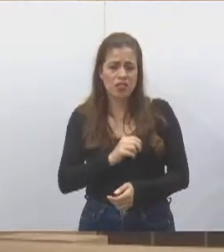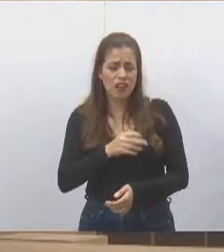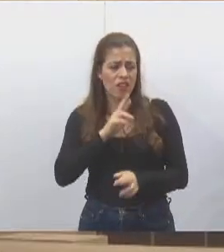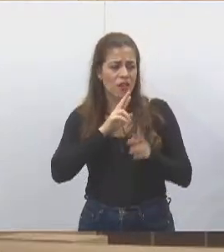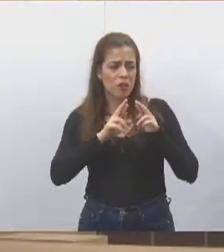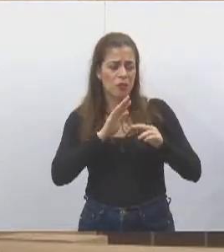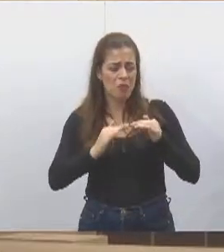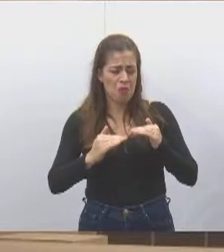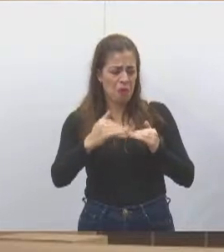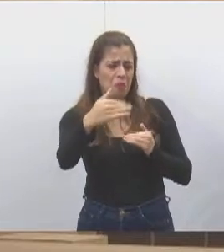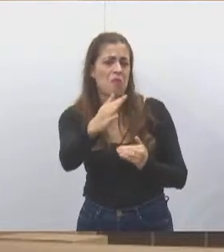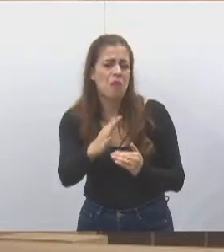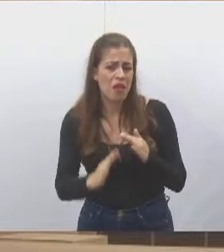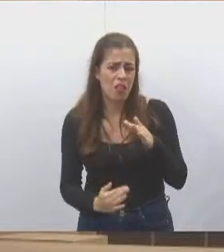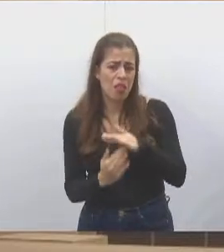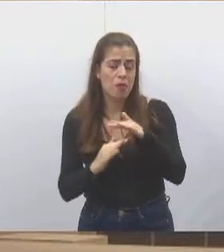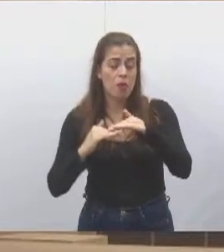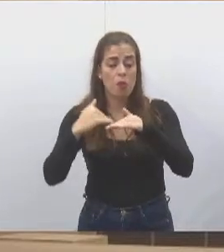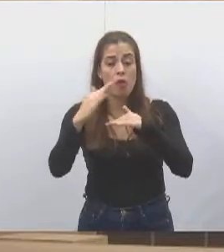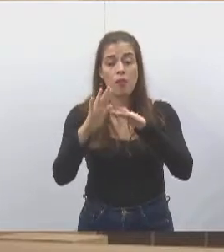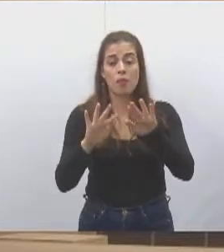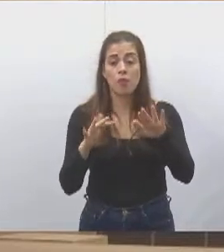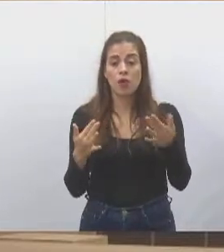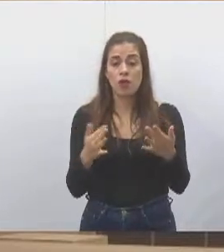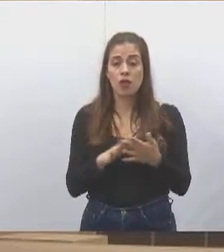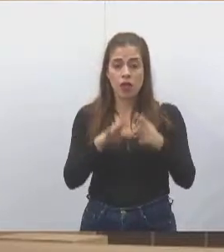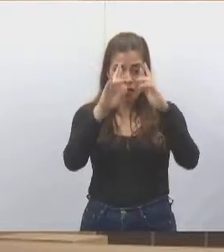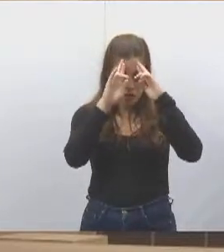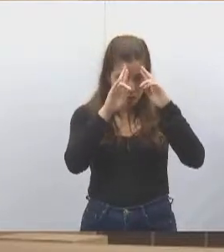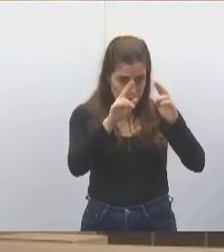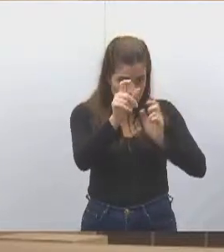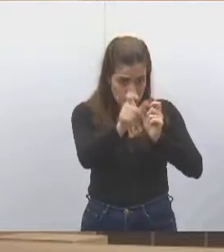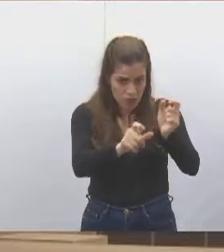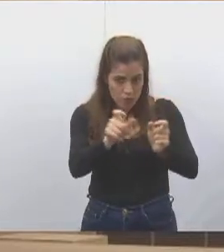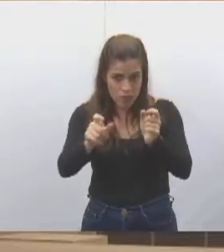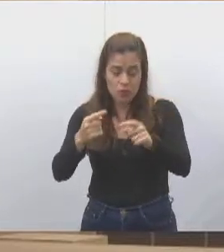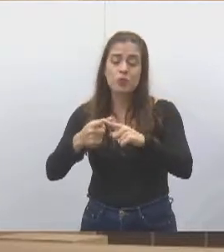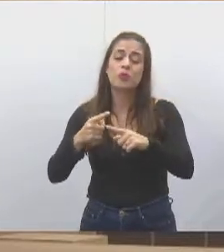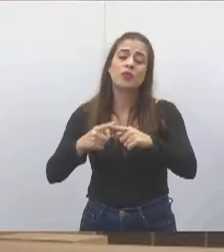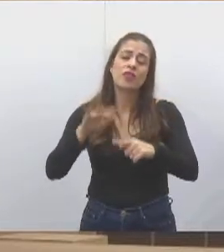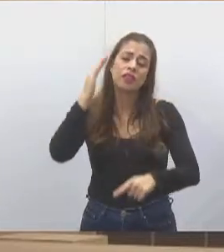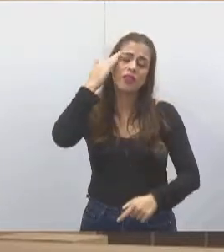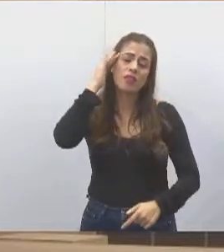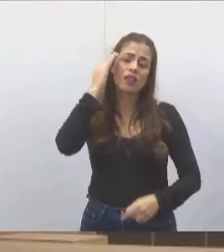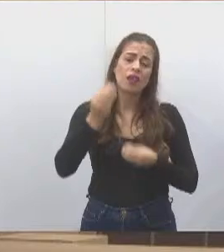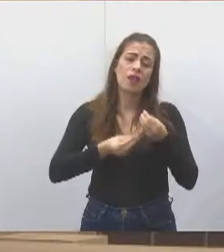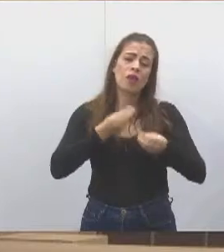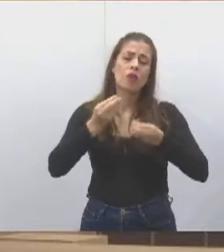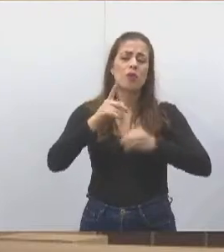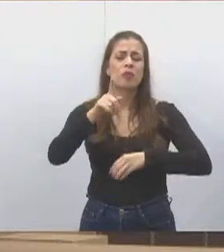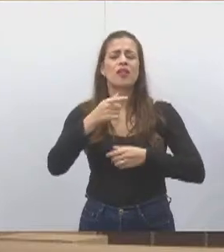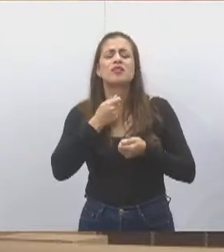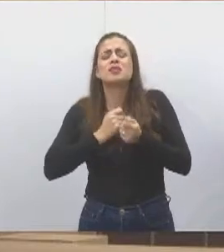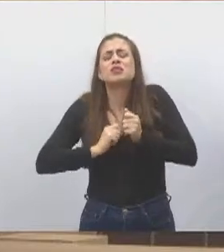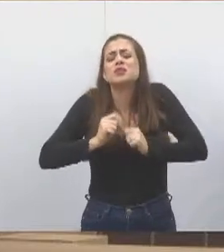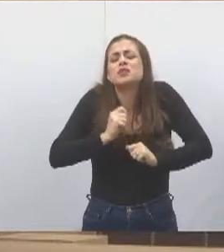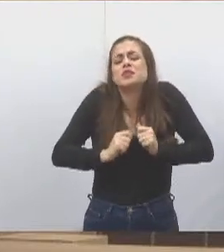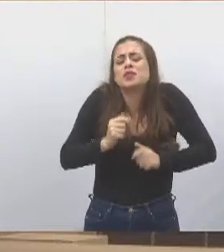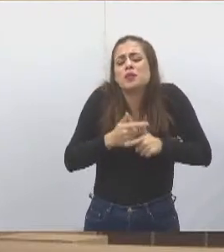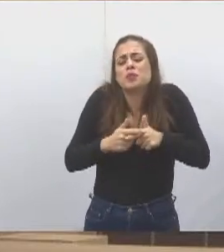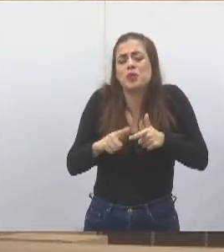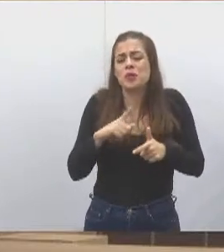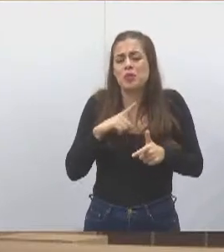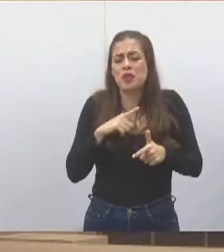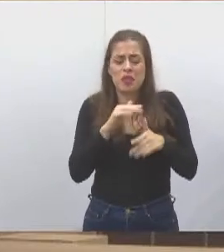porque passou um pouco até do limite, porque eu falei, em respeito às pessoas, porque a gente entende como que funciona a ansiedade de quem tem um problema no